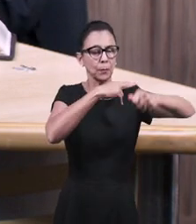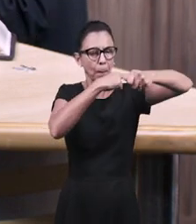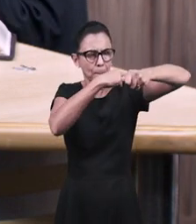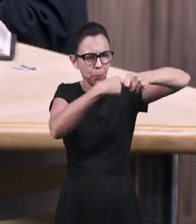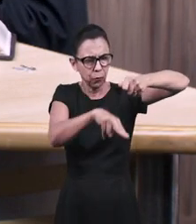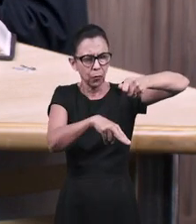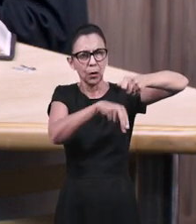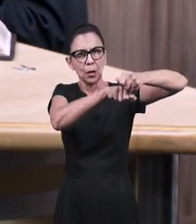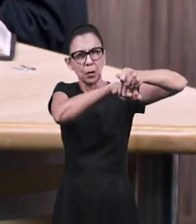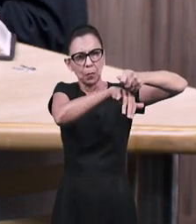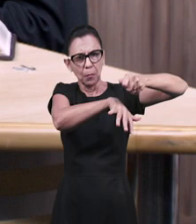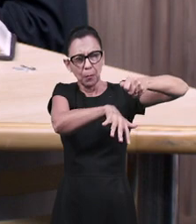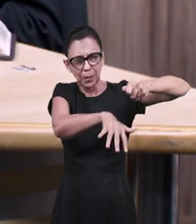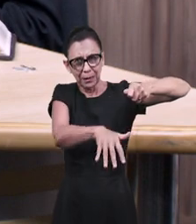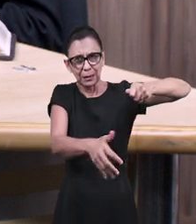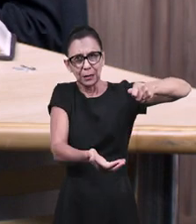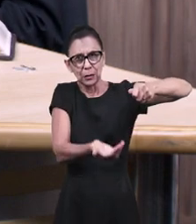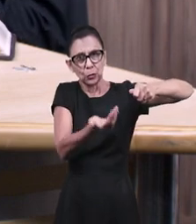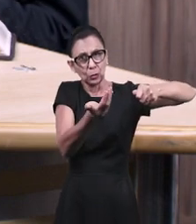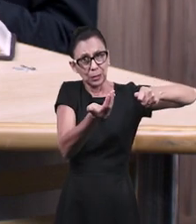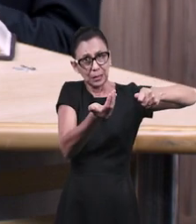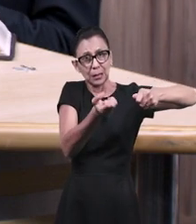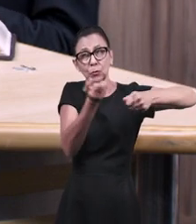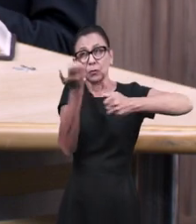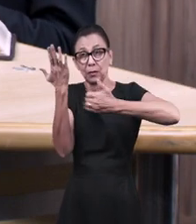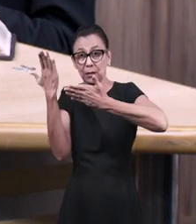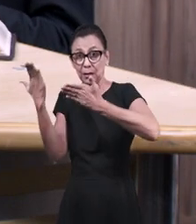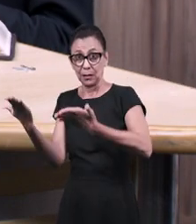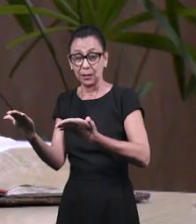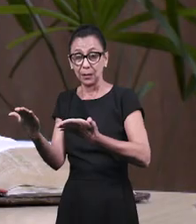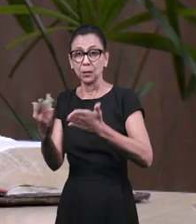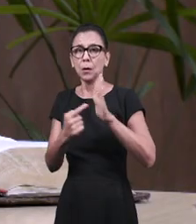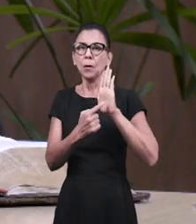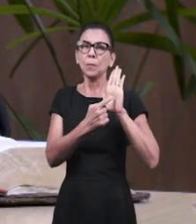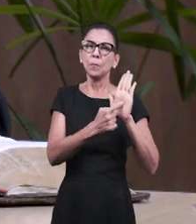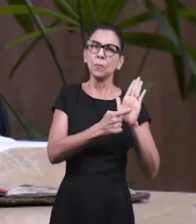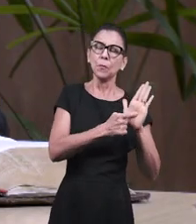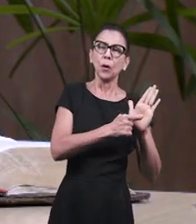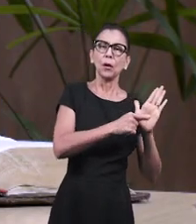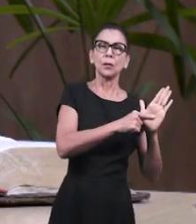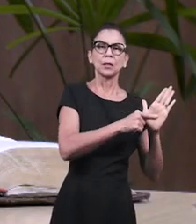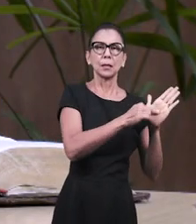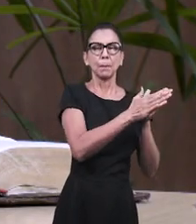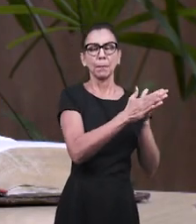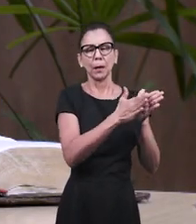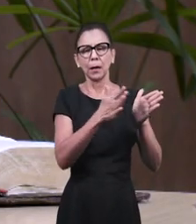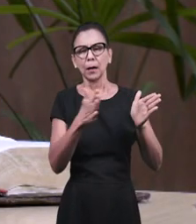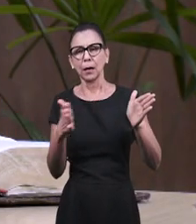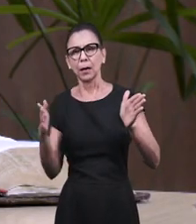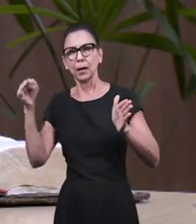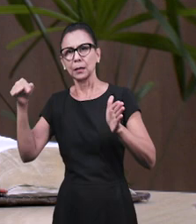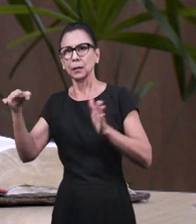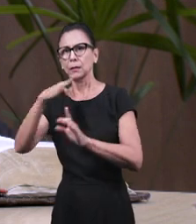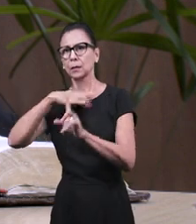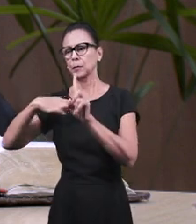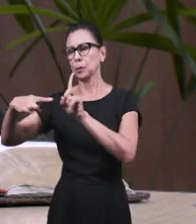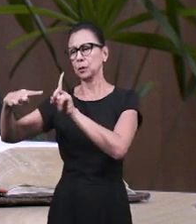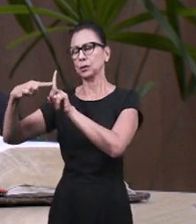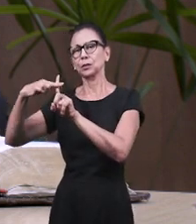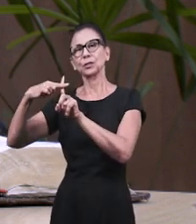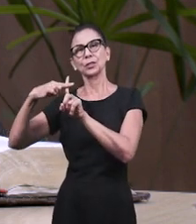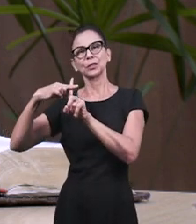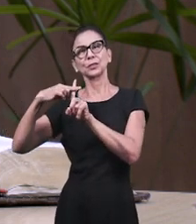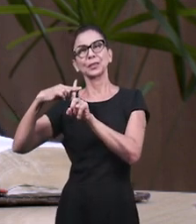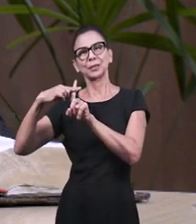sacrifício perfeito de Jesus que viria depois. Isso é entender no espírito. Então, por causa do problema da letra, há